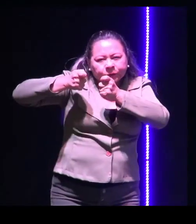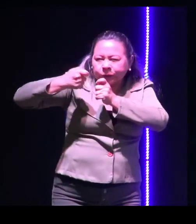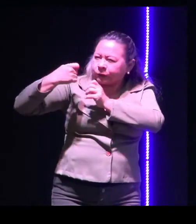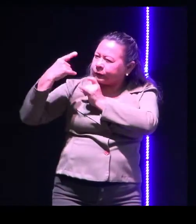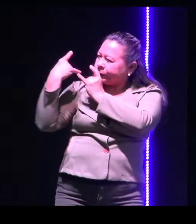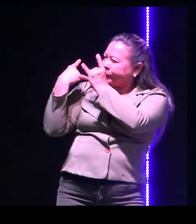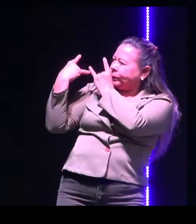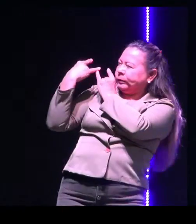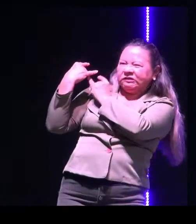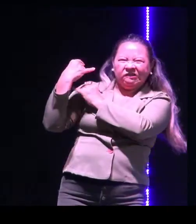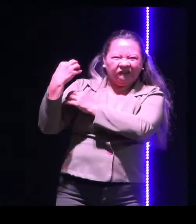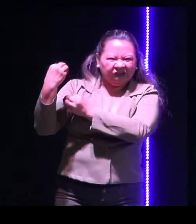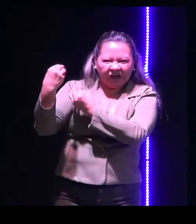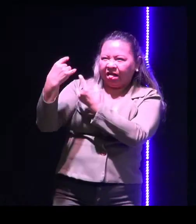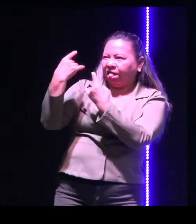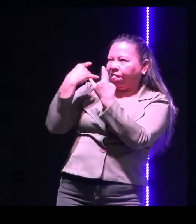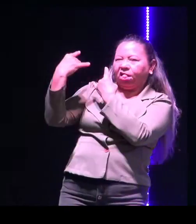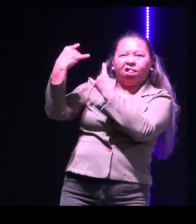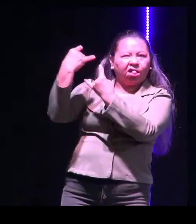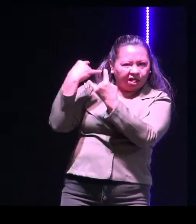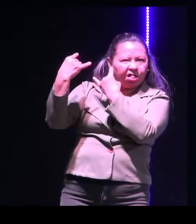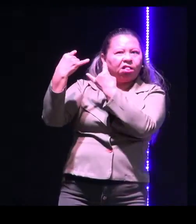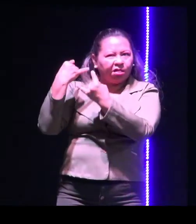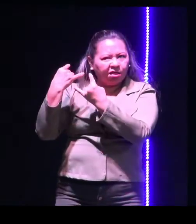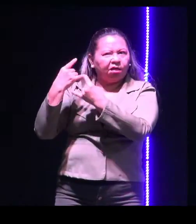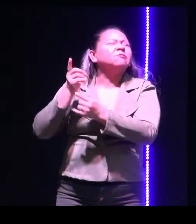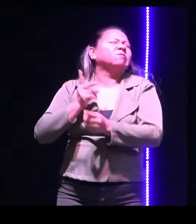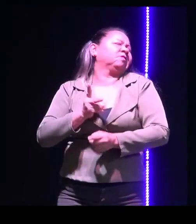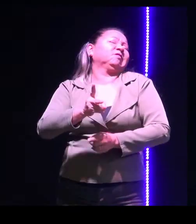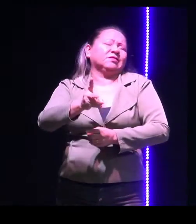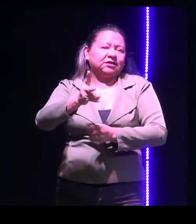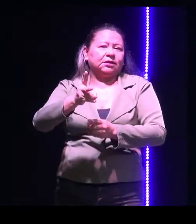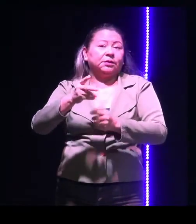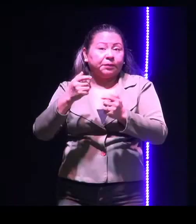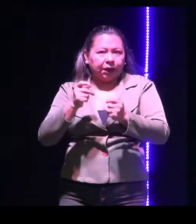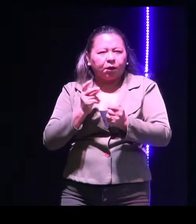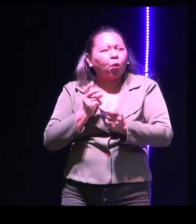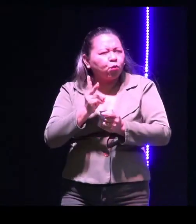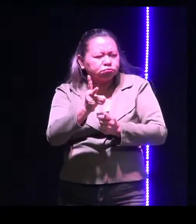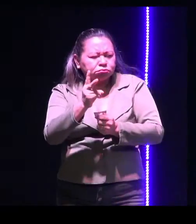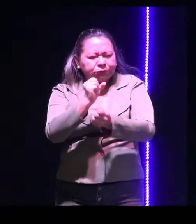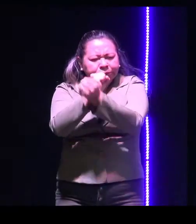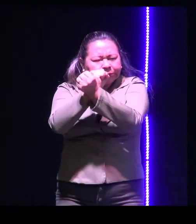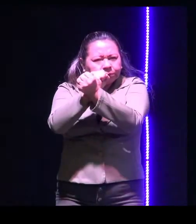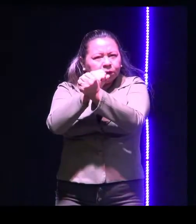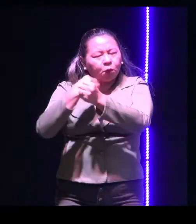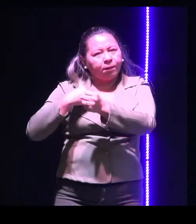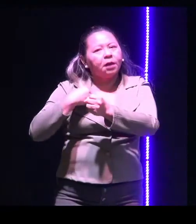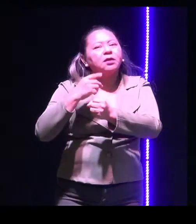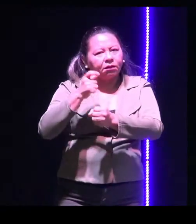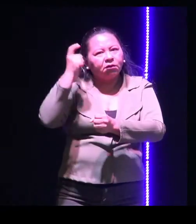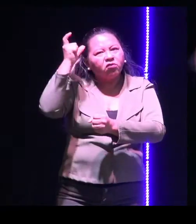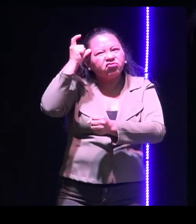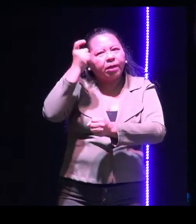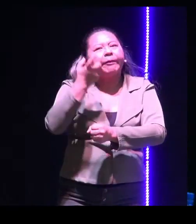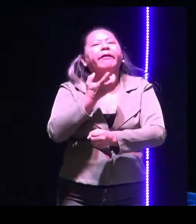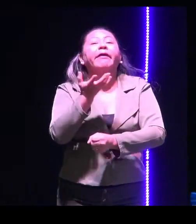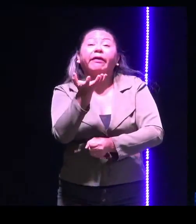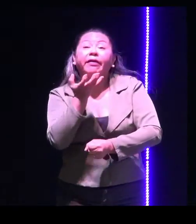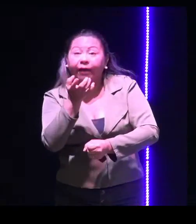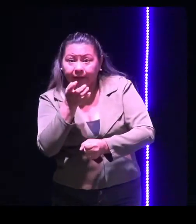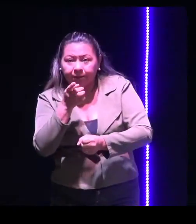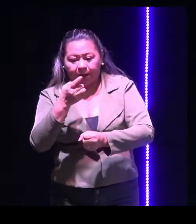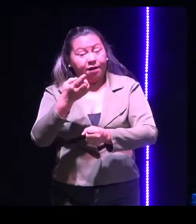nos achar condenados e imperdoáveis, para então nos manter presos no pecado. E é isso que o diabo quer. Que não